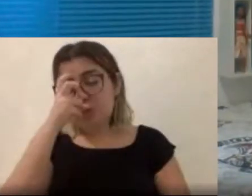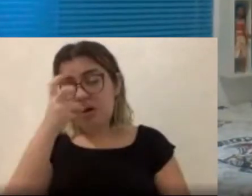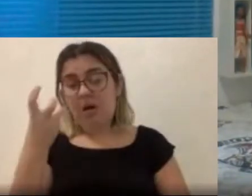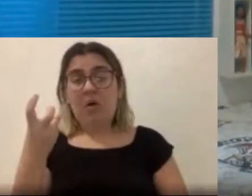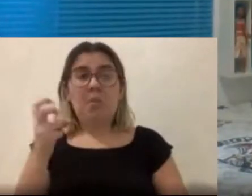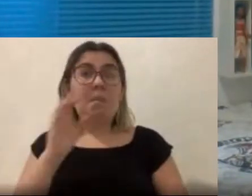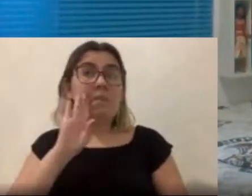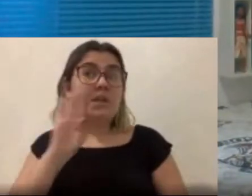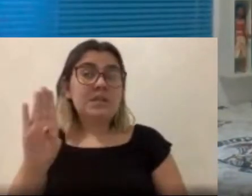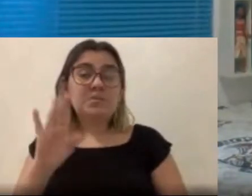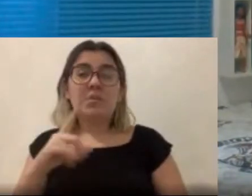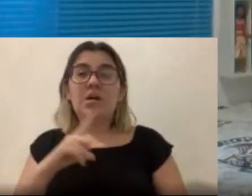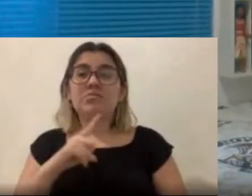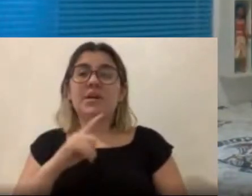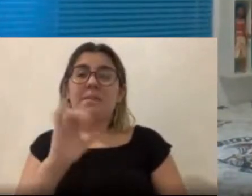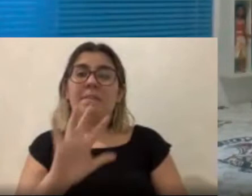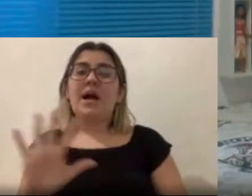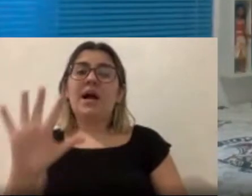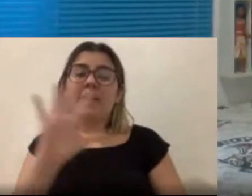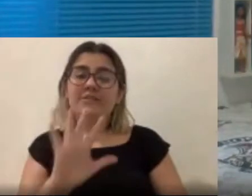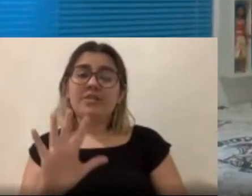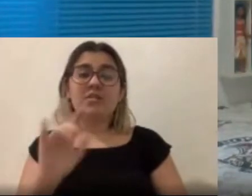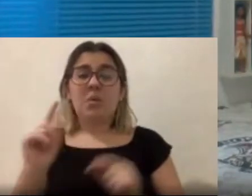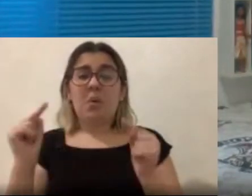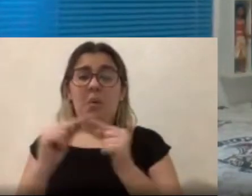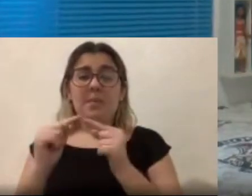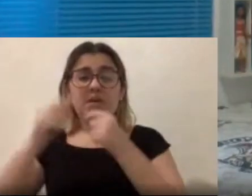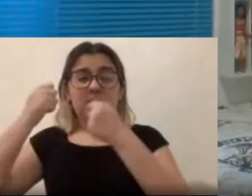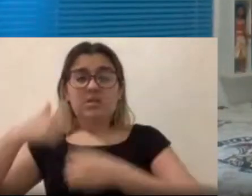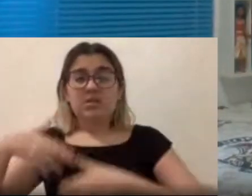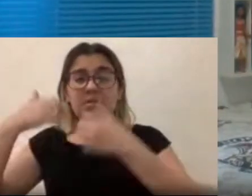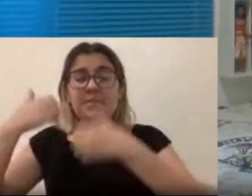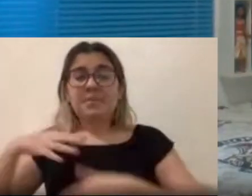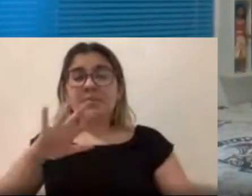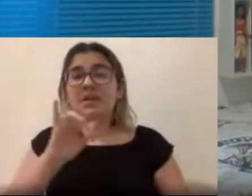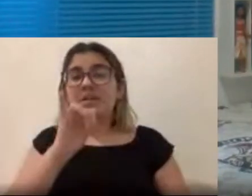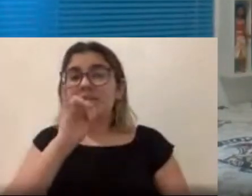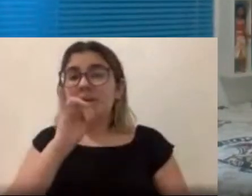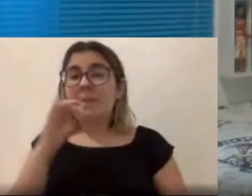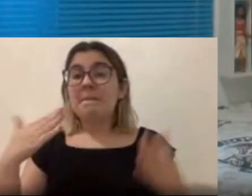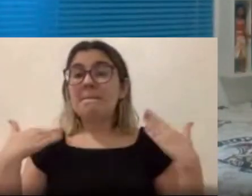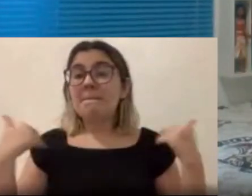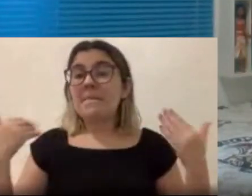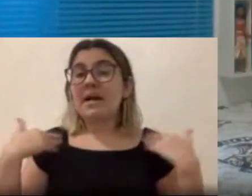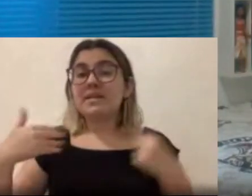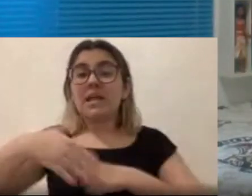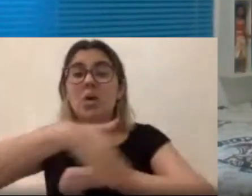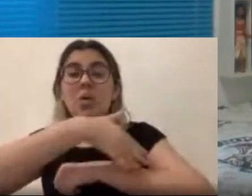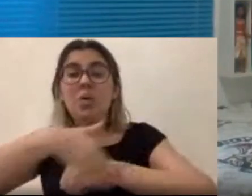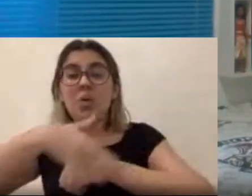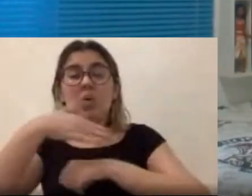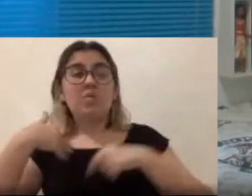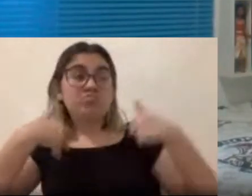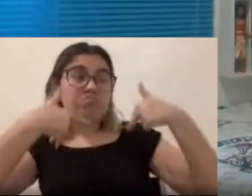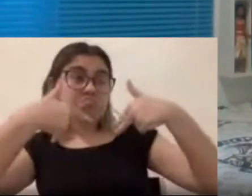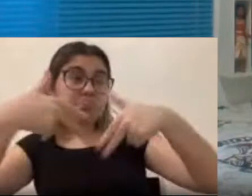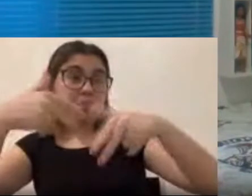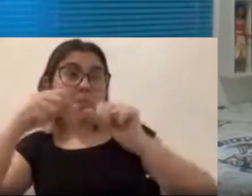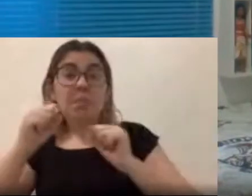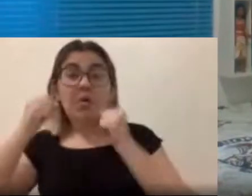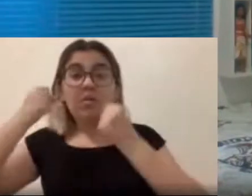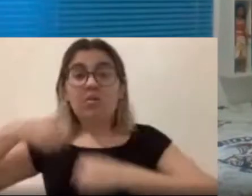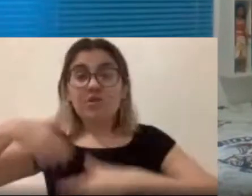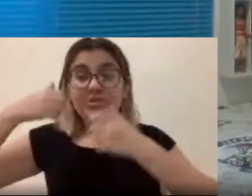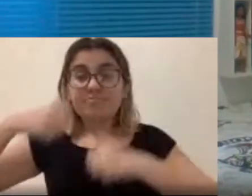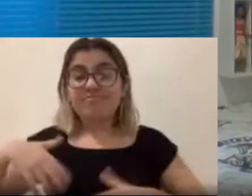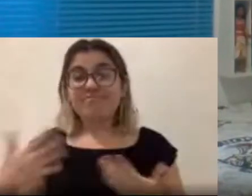detenha imagens. Então, você pode pensar num passeio pela rua, você pode ter audiodescrição, você pode pensar